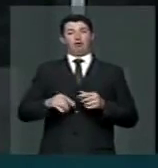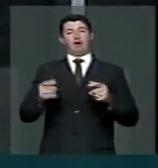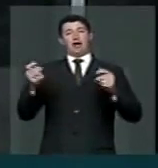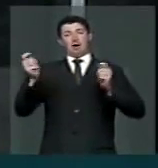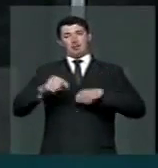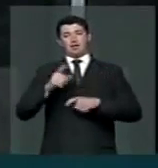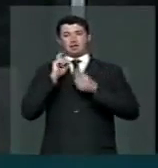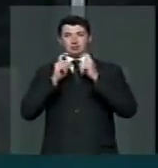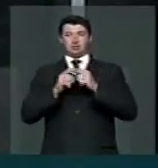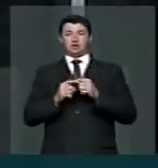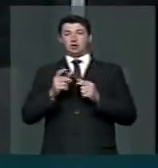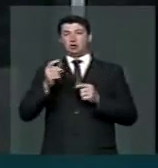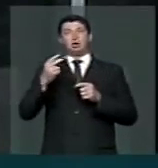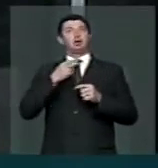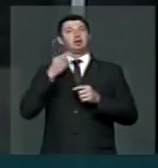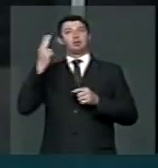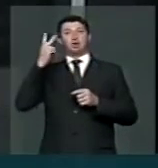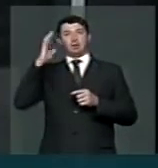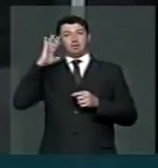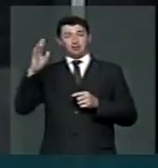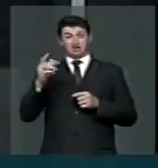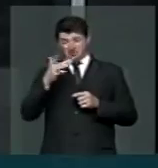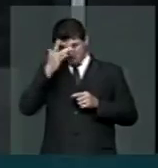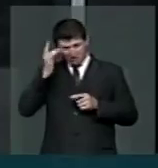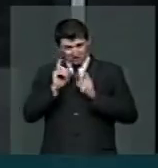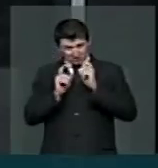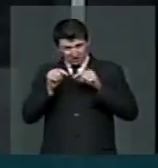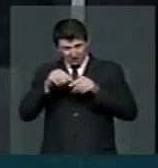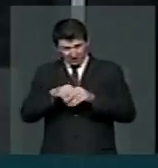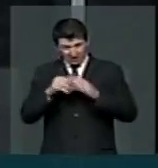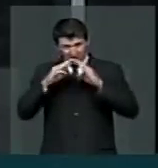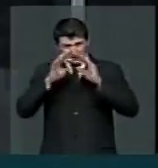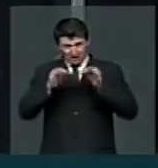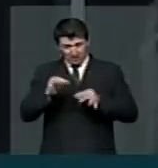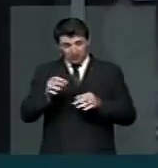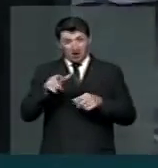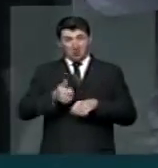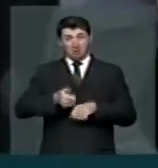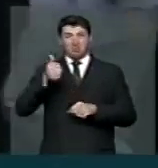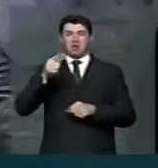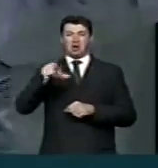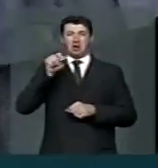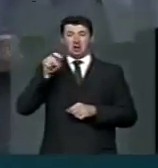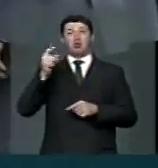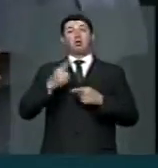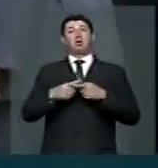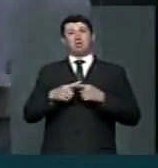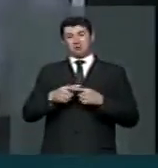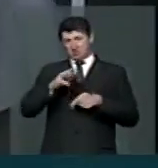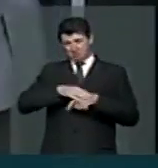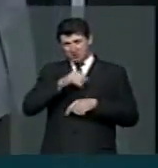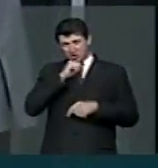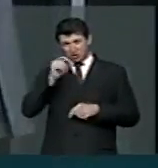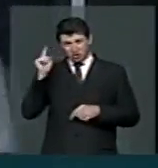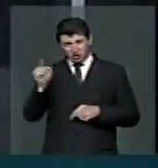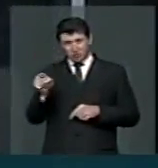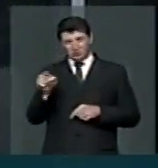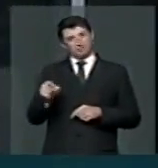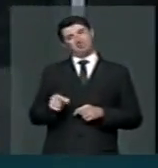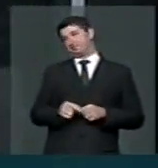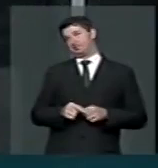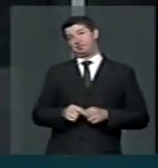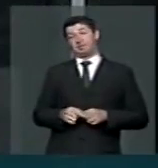se pode pressupor que o gestor do tribunal será a melhor escolha somente por ser o mais antigo.